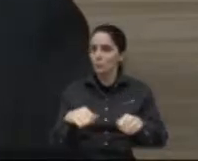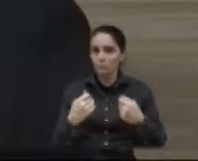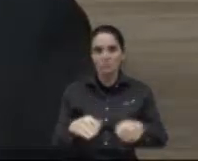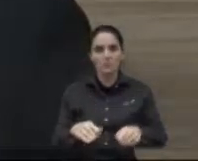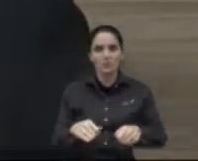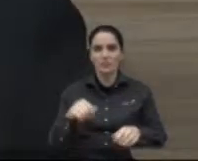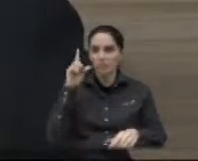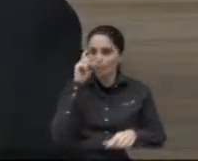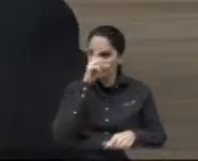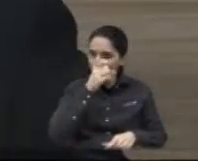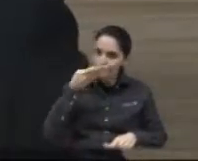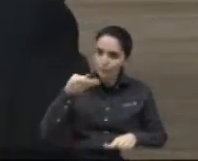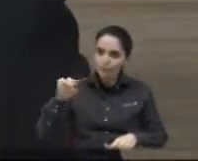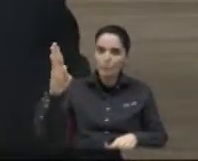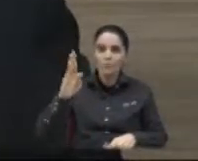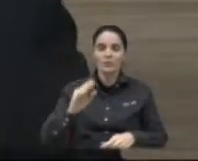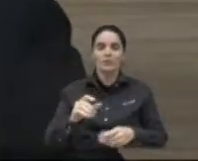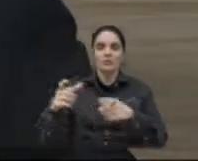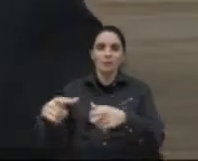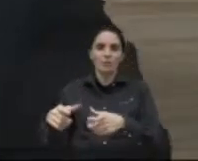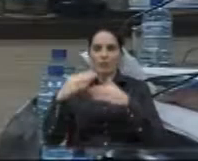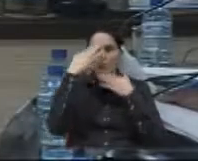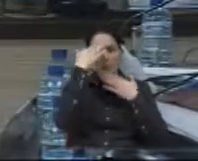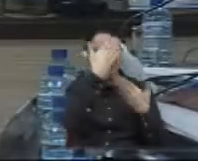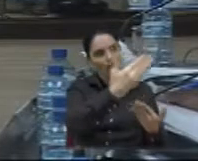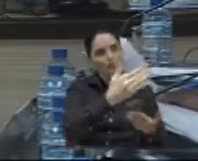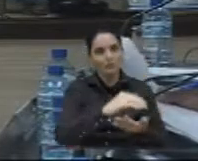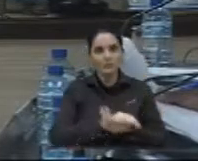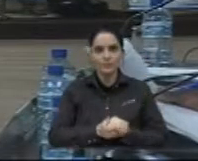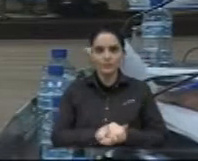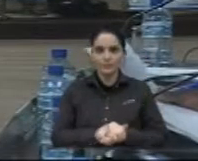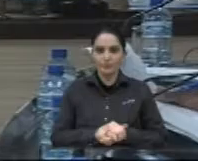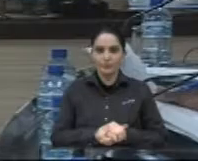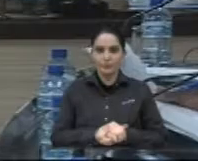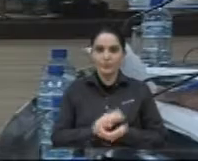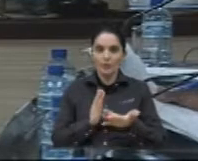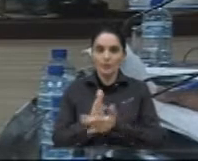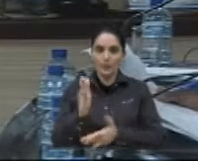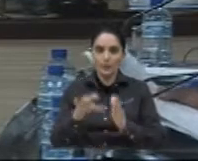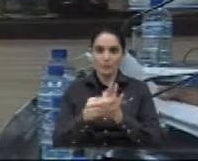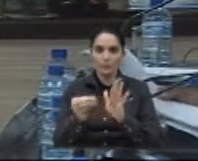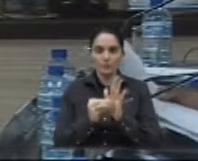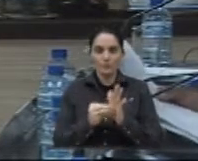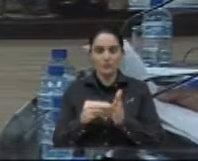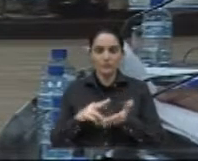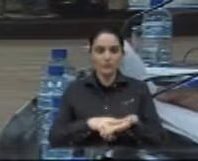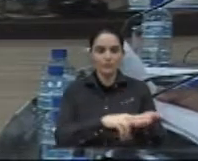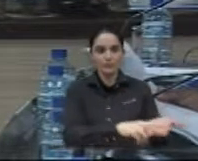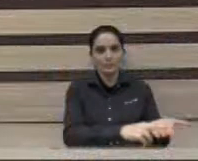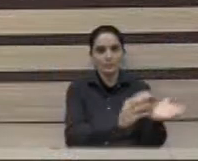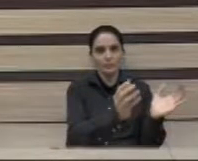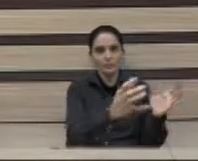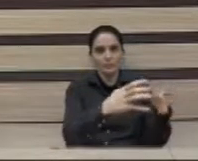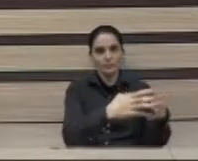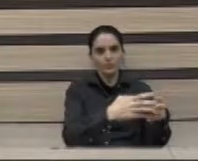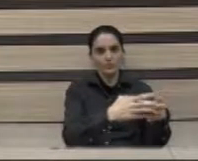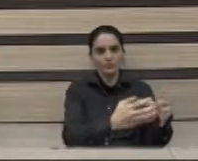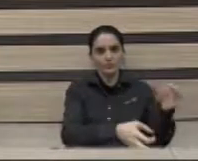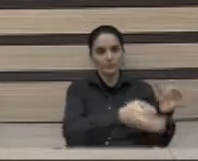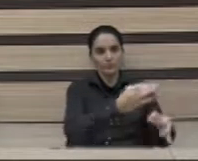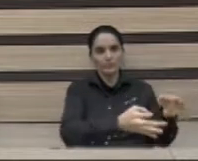enfrentar esta dificuldade. Obrigado. Uma vez aprovado o projeto com as emendas, encaminhe-se à Comissão de Constituição,